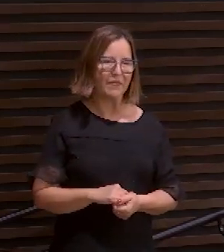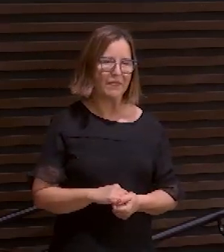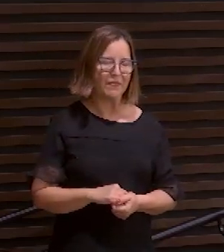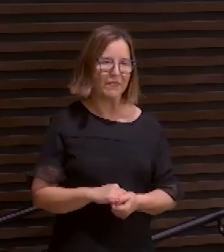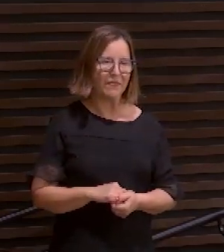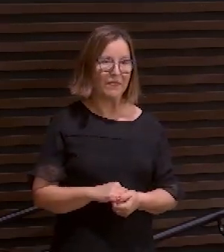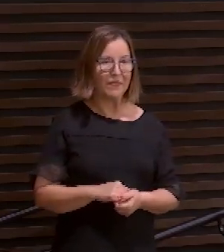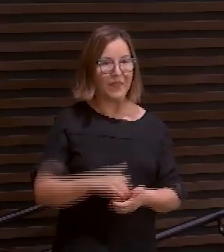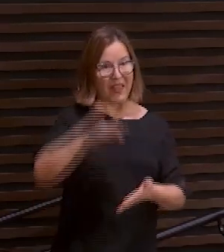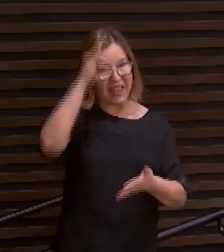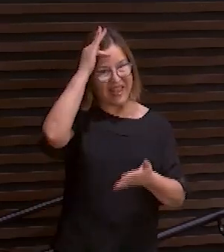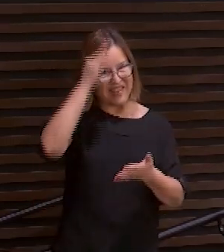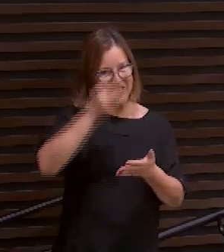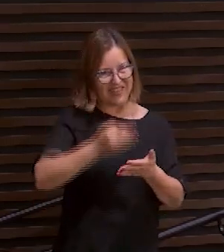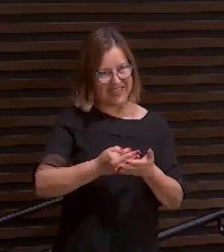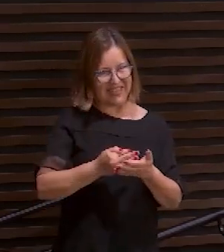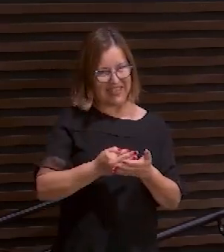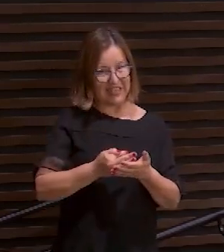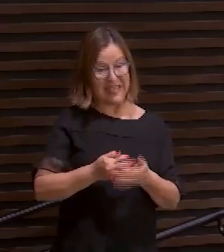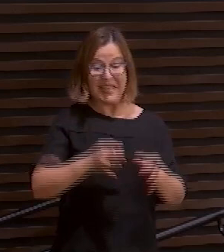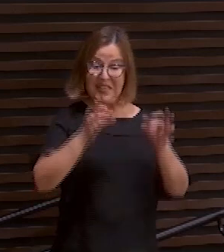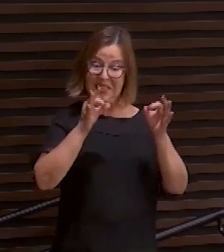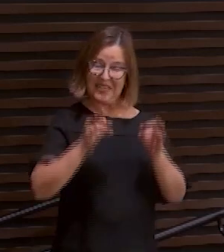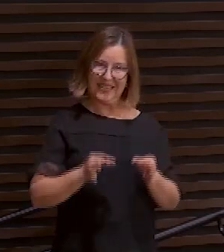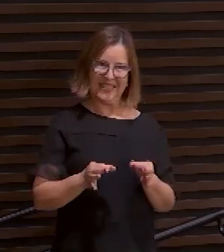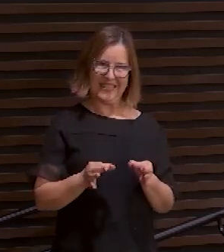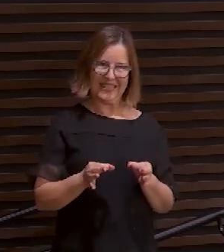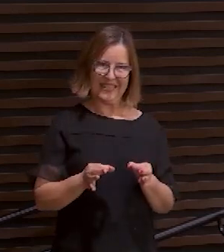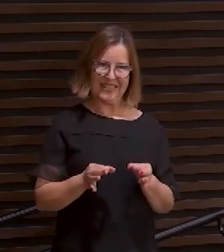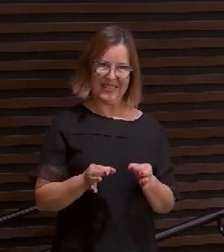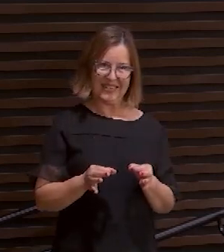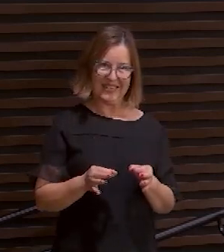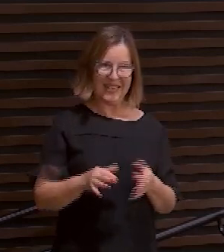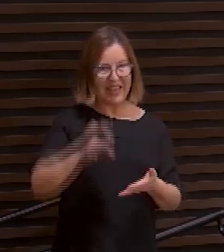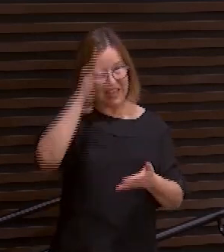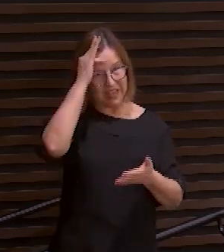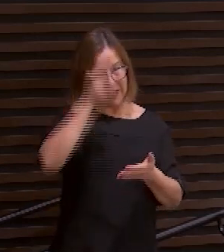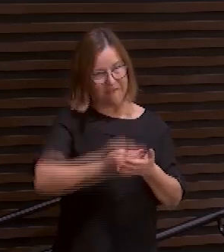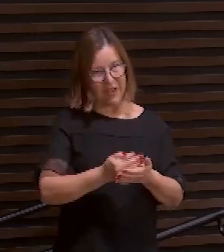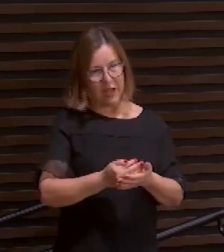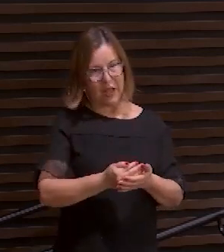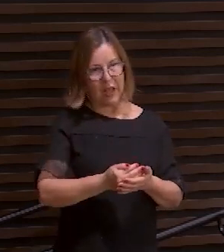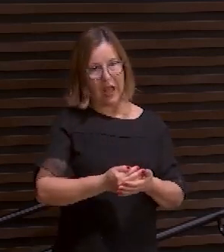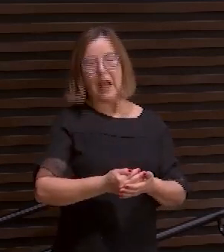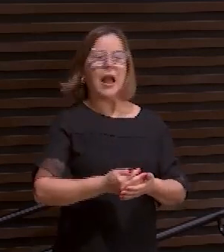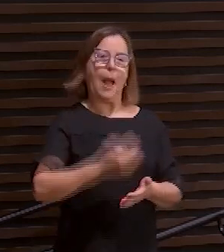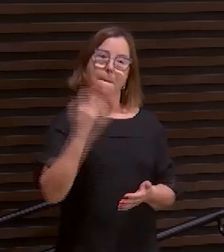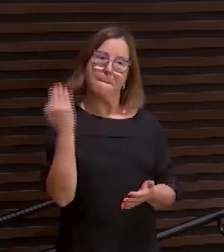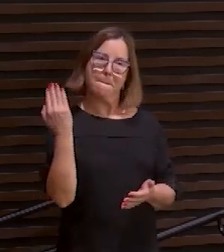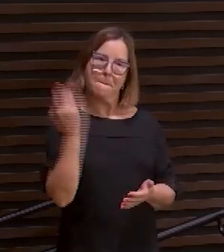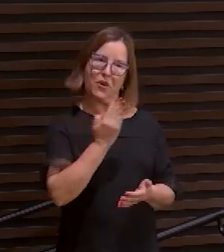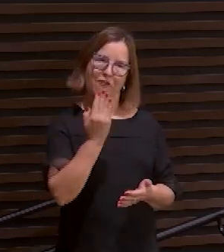A fé é certeza e a fé é prova.